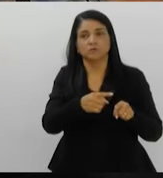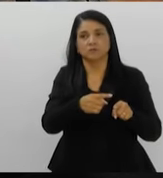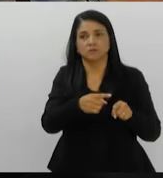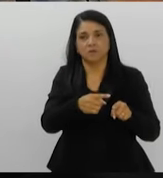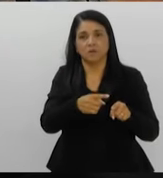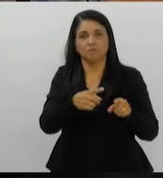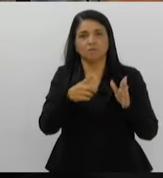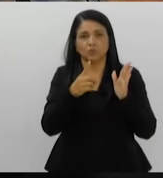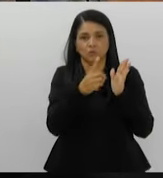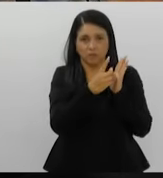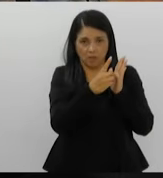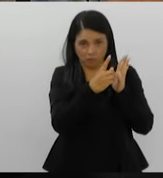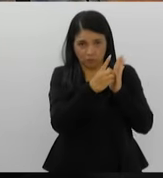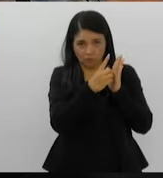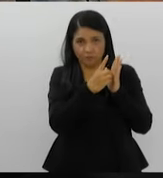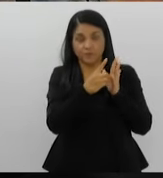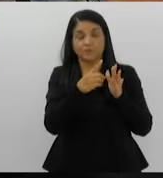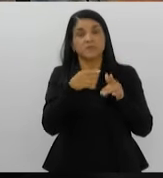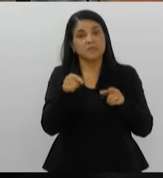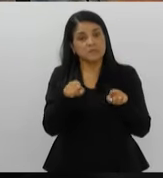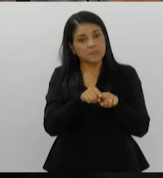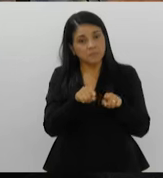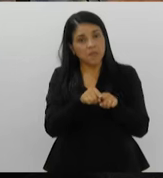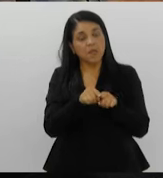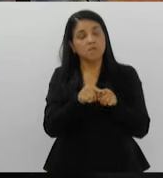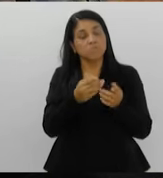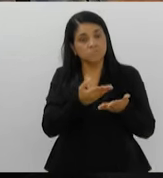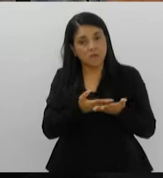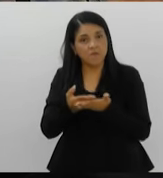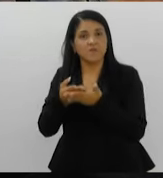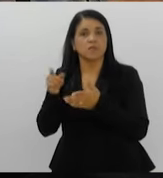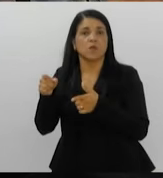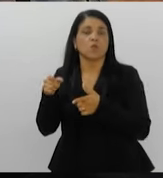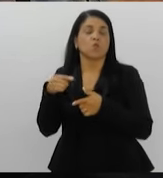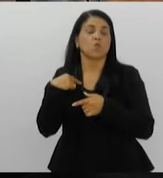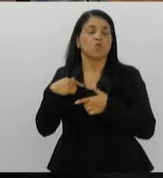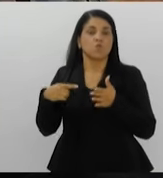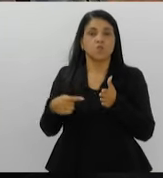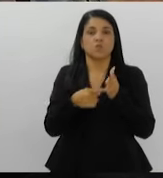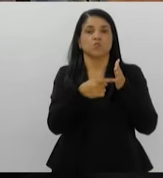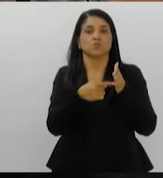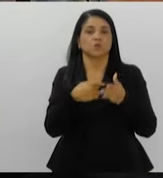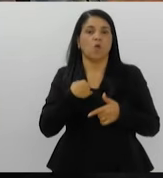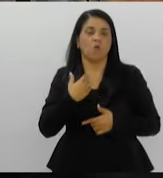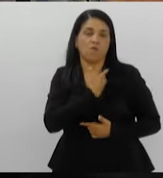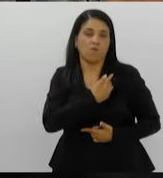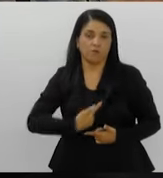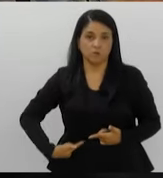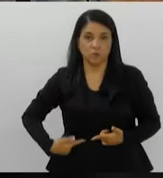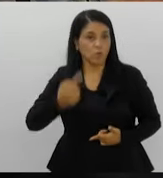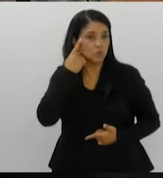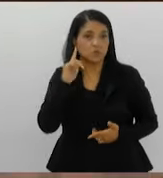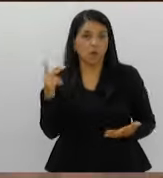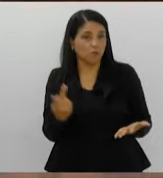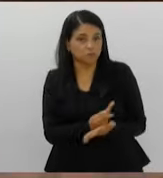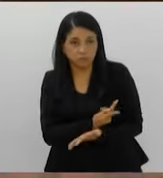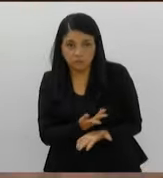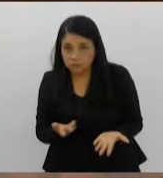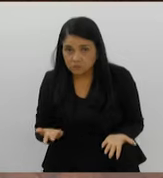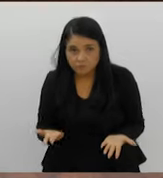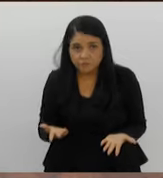contra o Detro e levar esses casos até o governador, porque eu não sei o que está acontecendo. Primeiro, que o